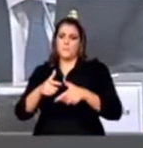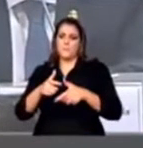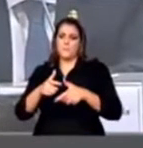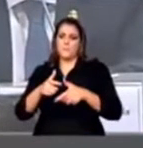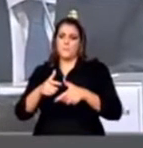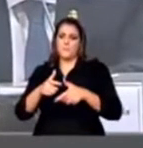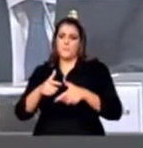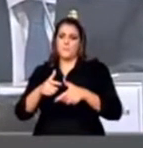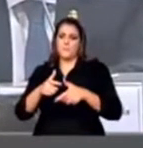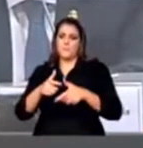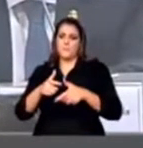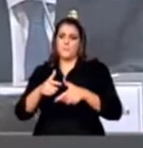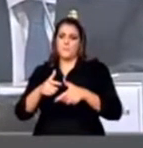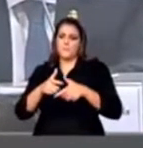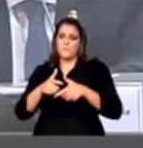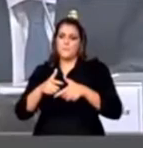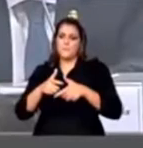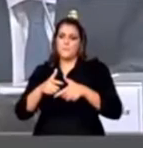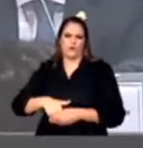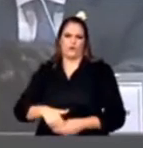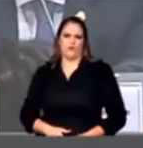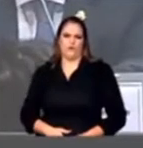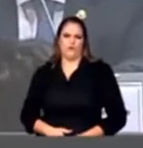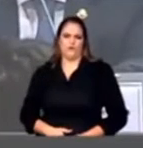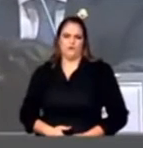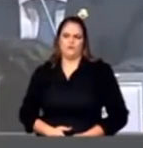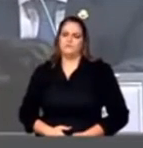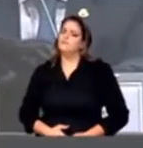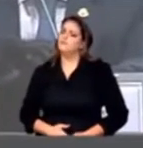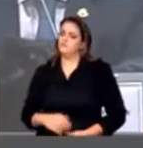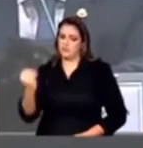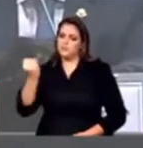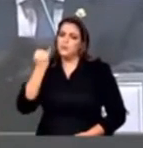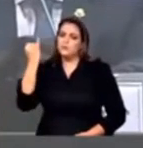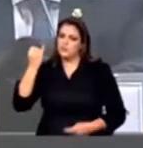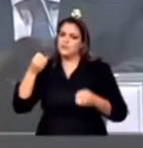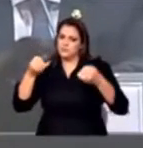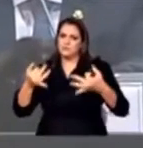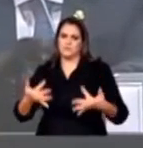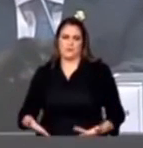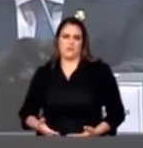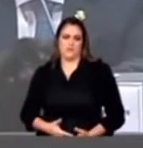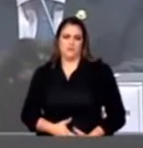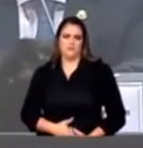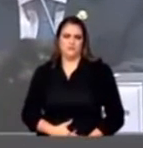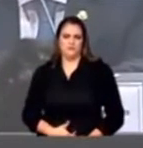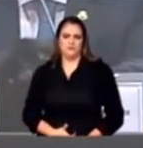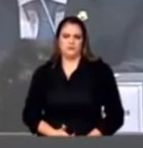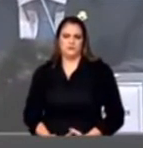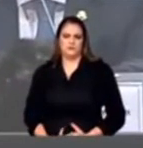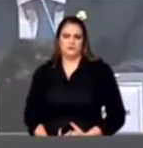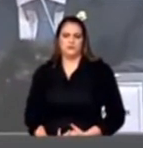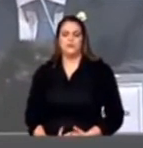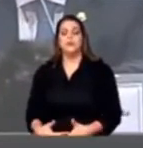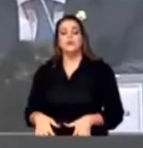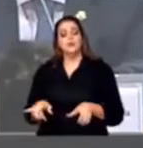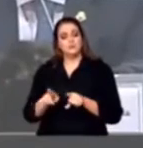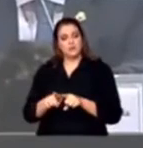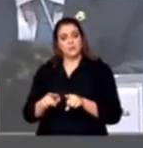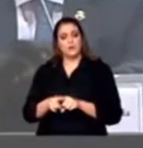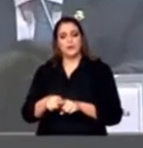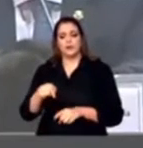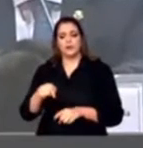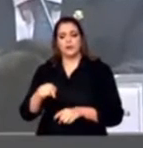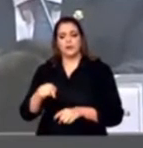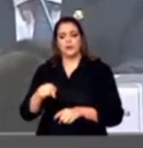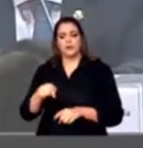congressistas e dos nossos constituintes. Esse é um ponto importante. Ainda mais, nesse parecer, como aqui foi discutido também muito,